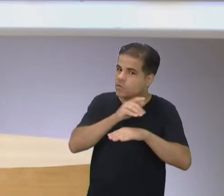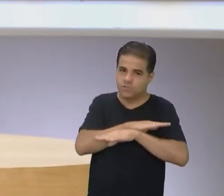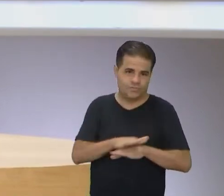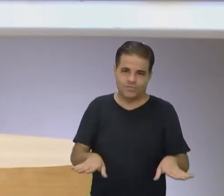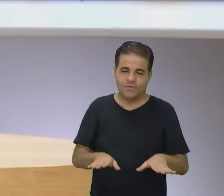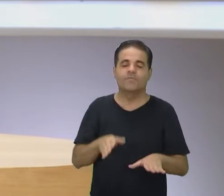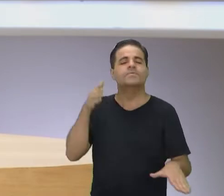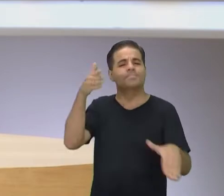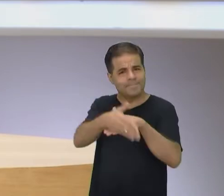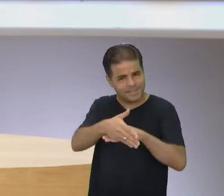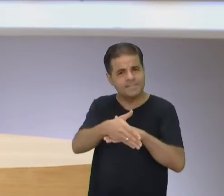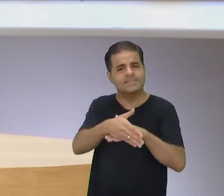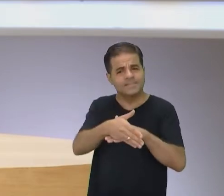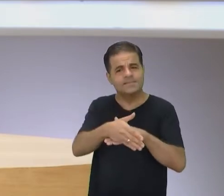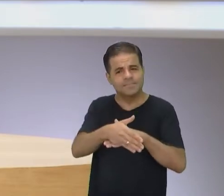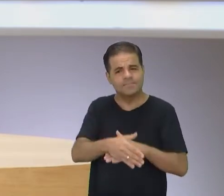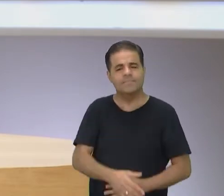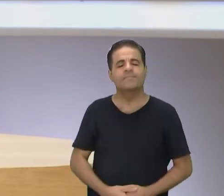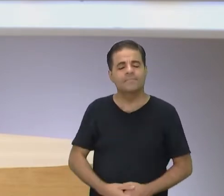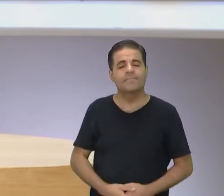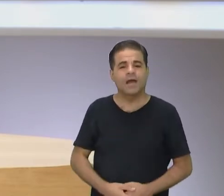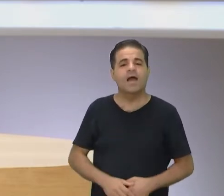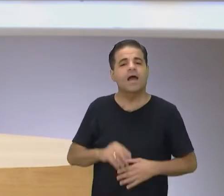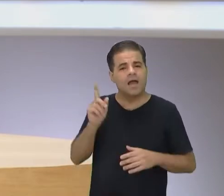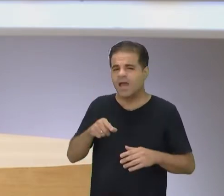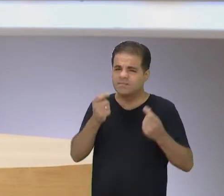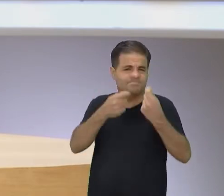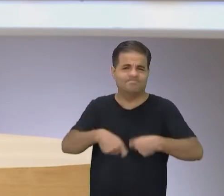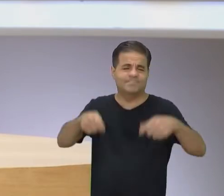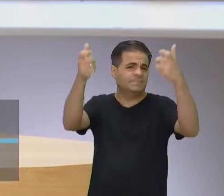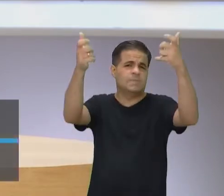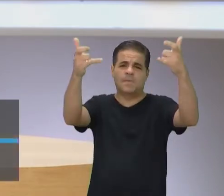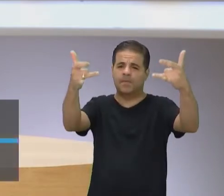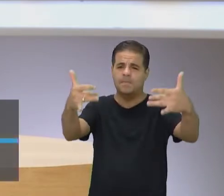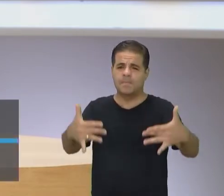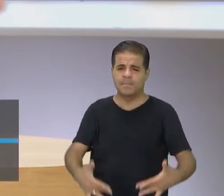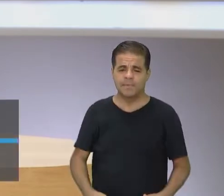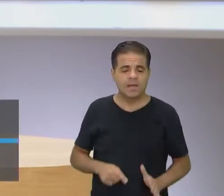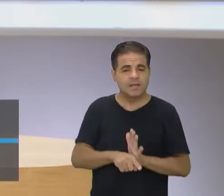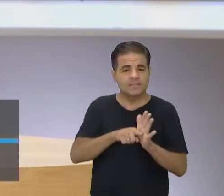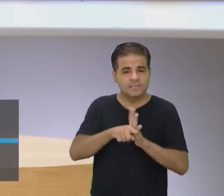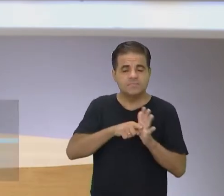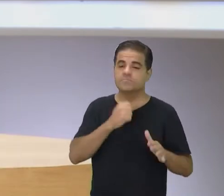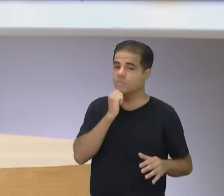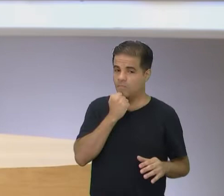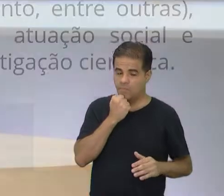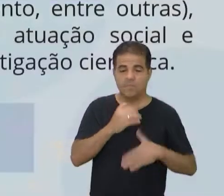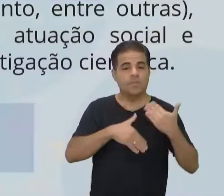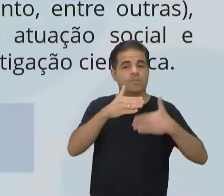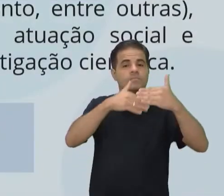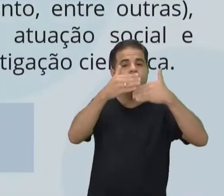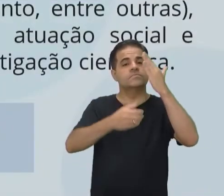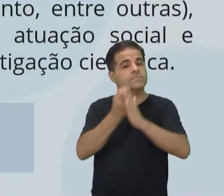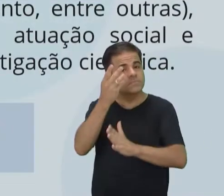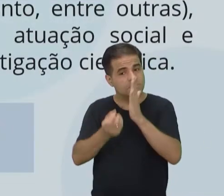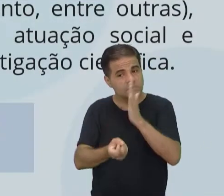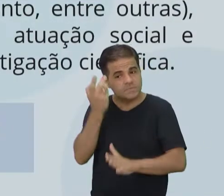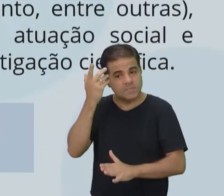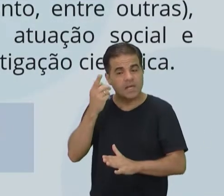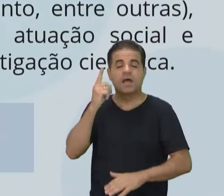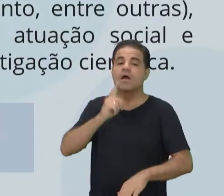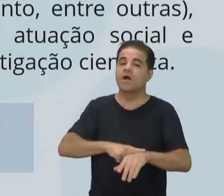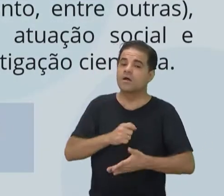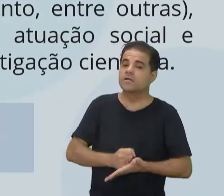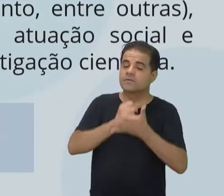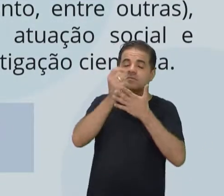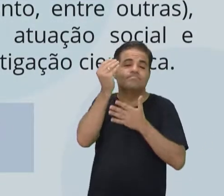você participa, tá? E aí, acho que aqui nem precisa explicar, mas é investigação científica e processos criativos, que é a hora que você vai